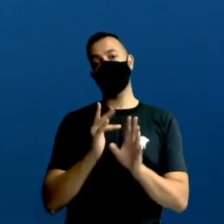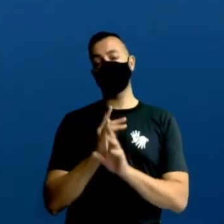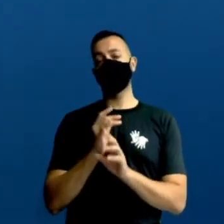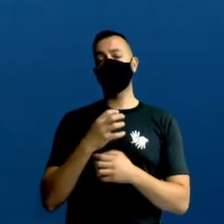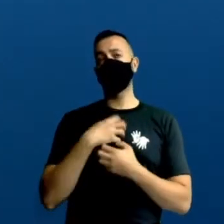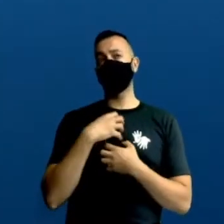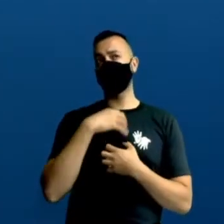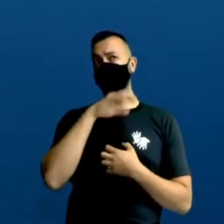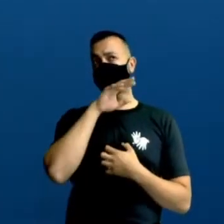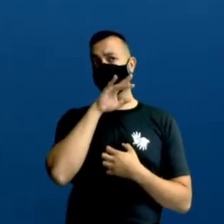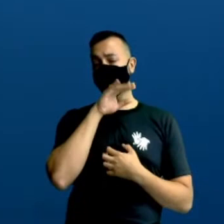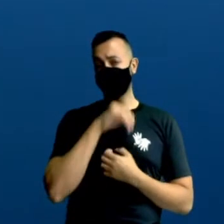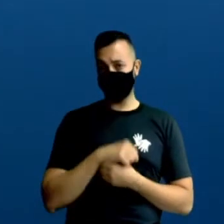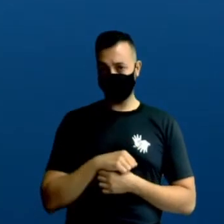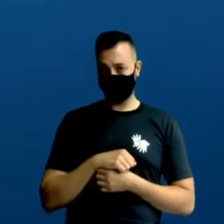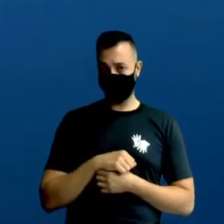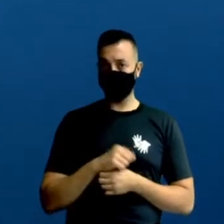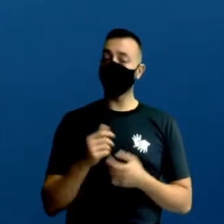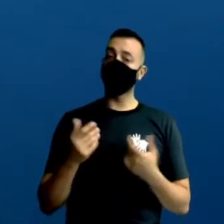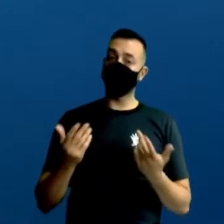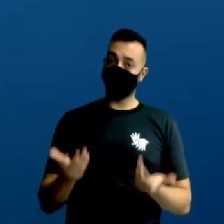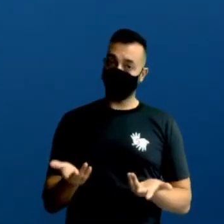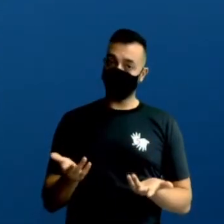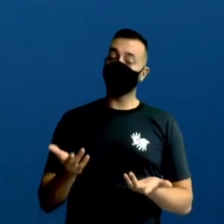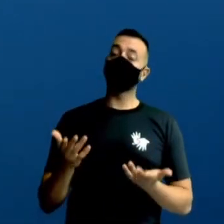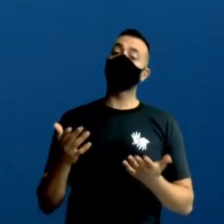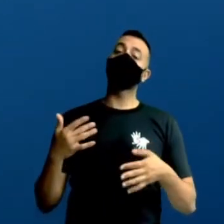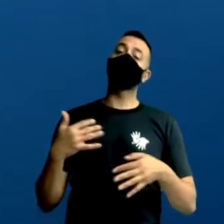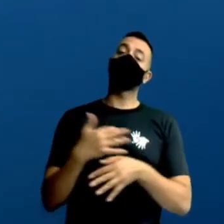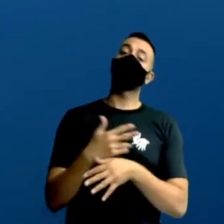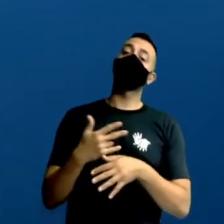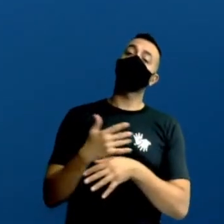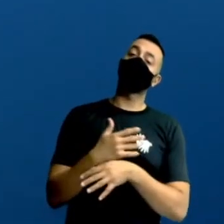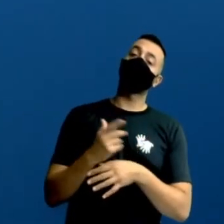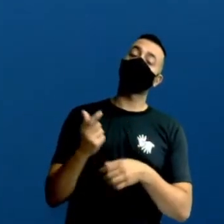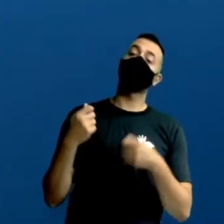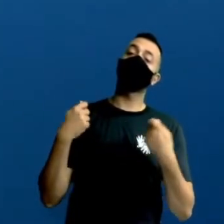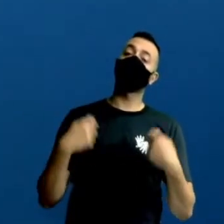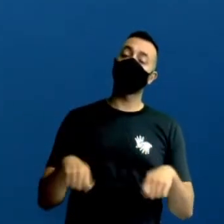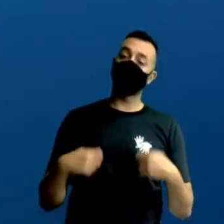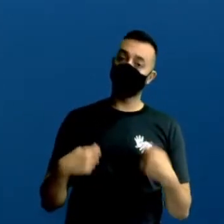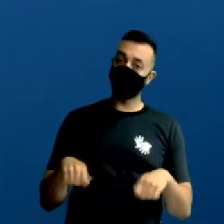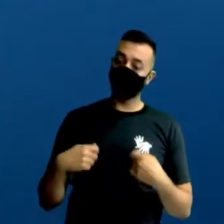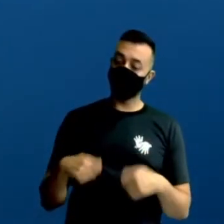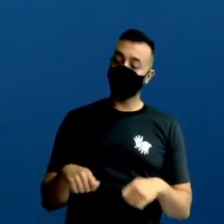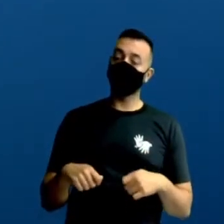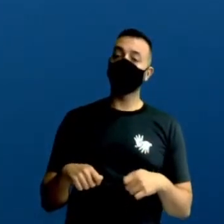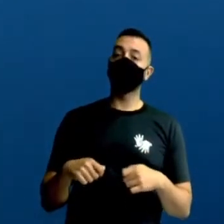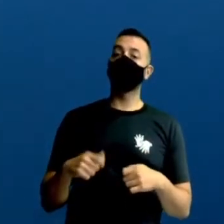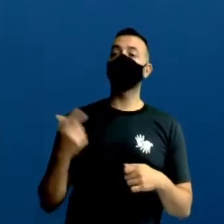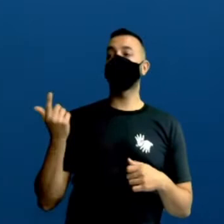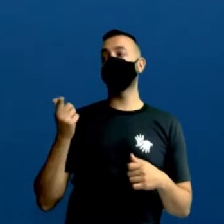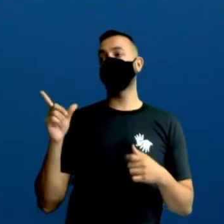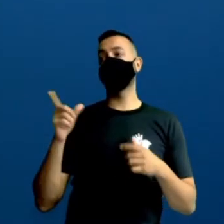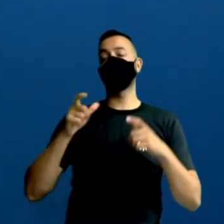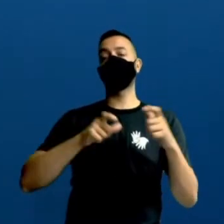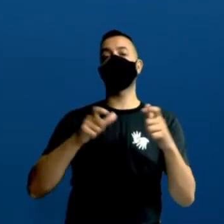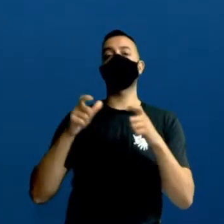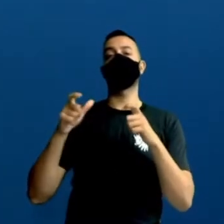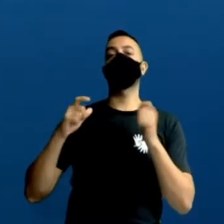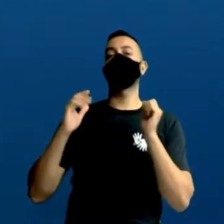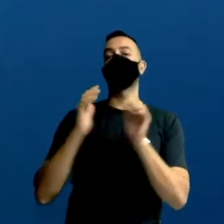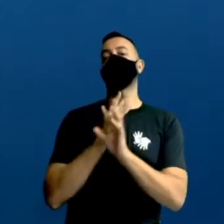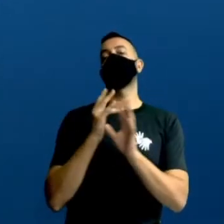ruim? Gente, vamos lá. As áreas urbanizadas, elas precisam de outras áreas que não sejam